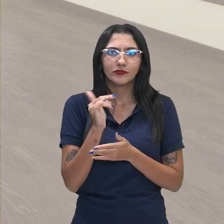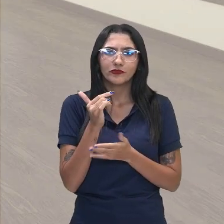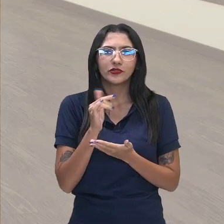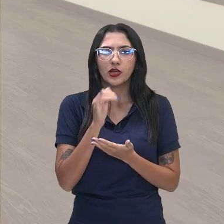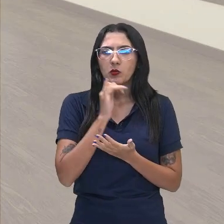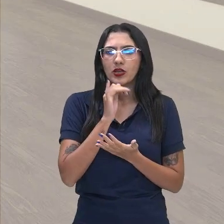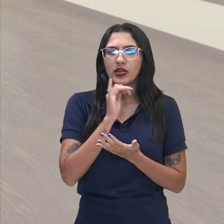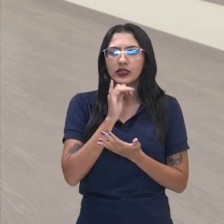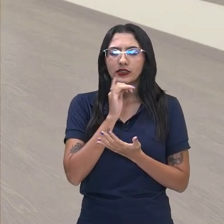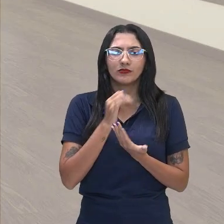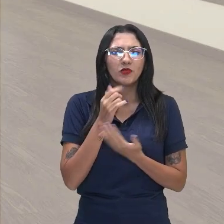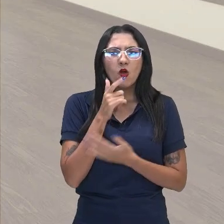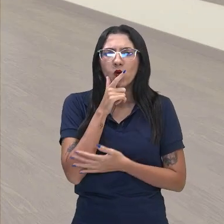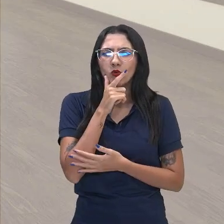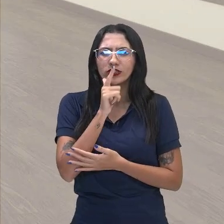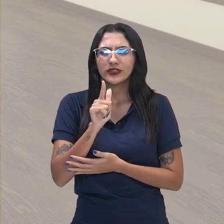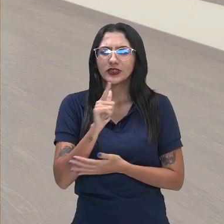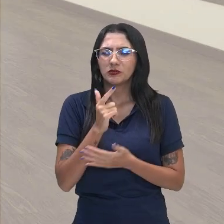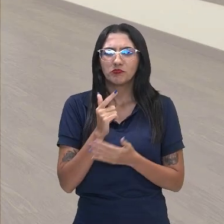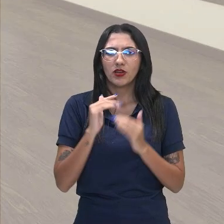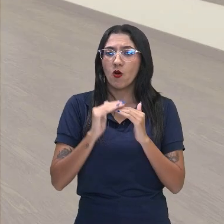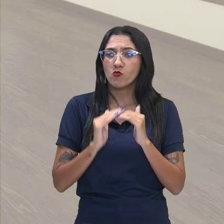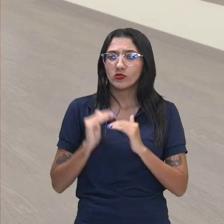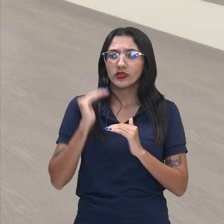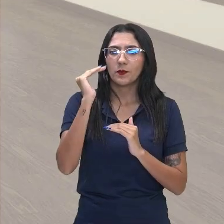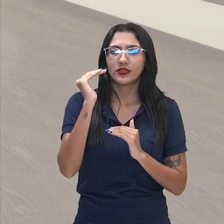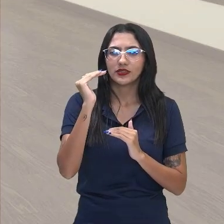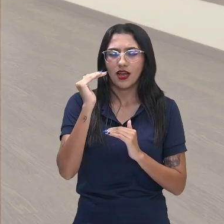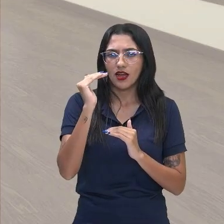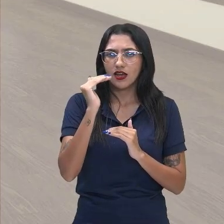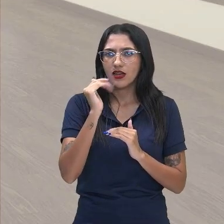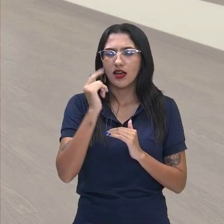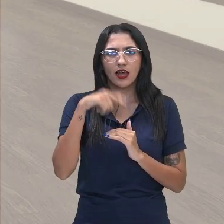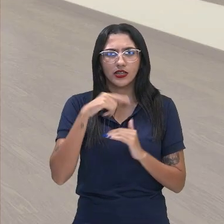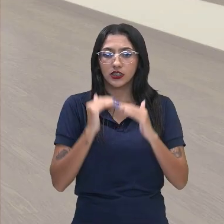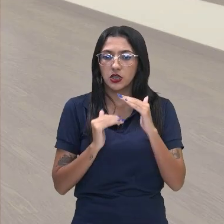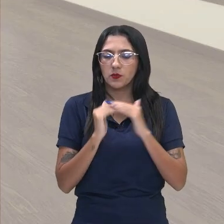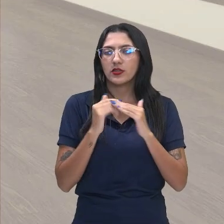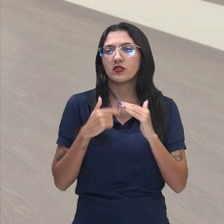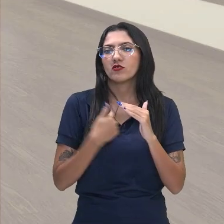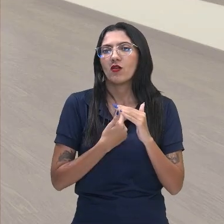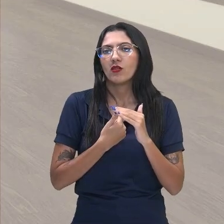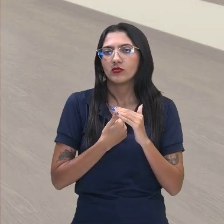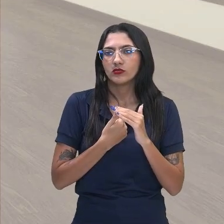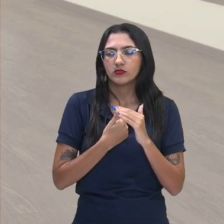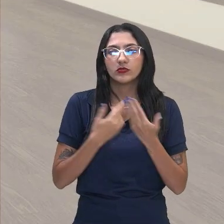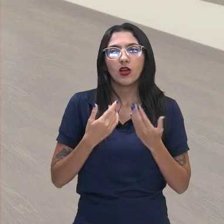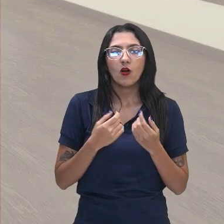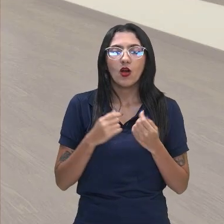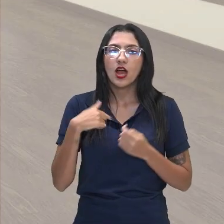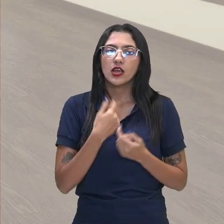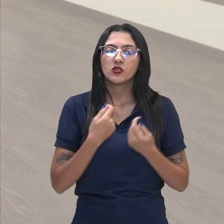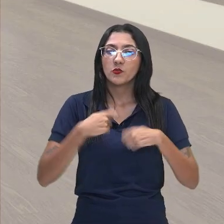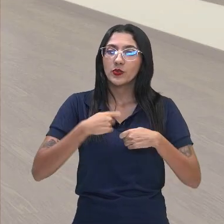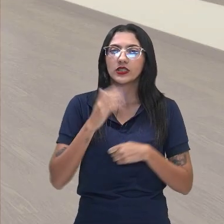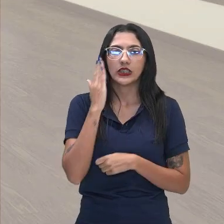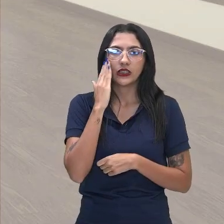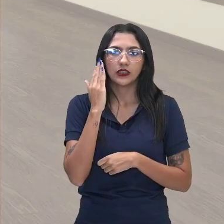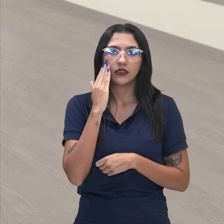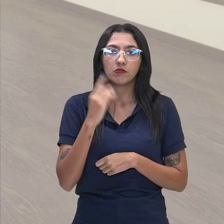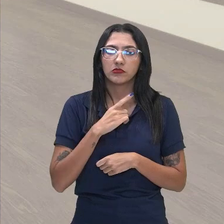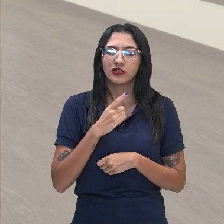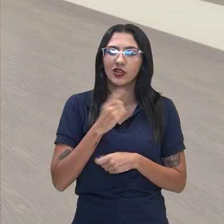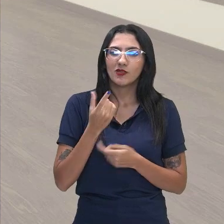estourar essa bolha. Porque mesmo que eu queira ir além, eu vou também ter que entender que existe uma